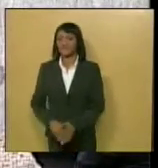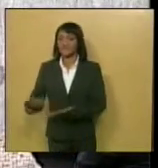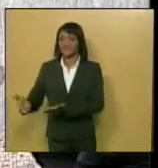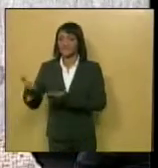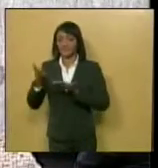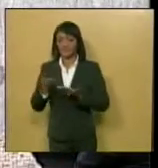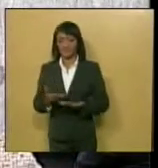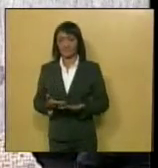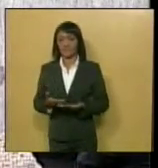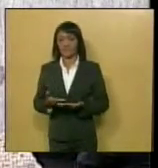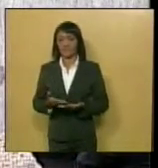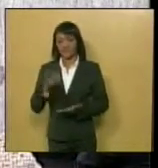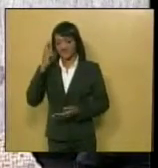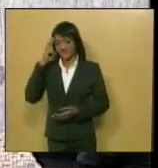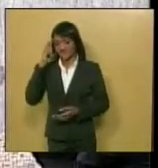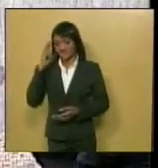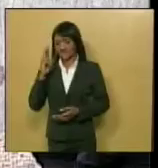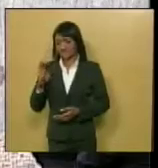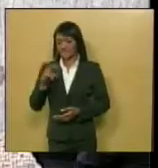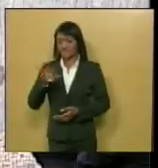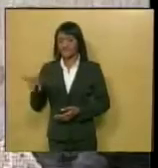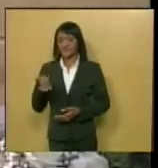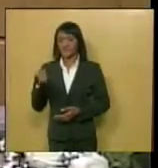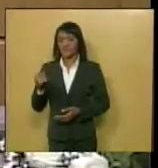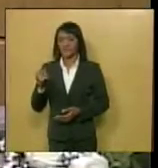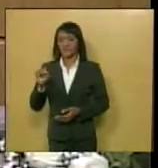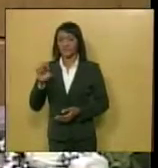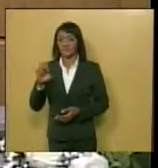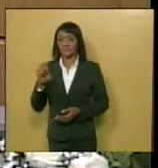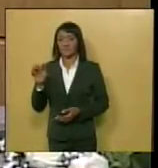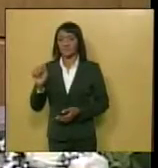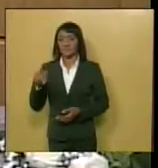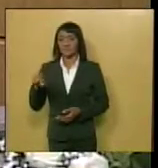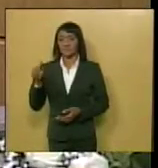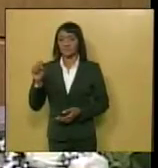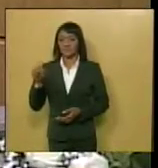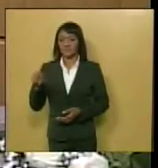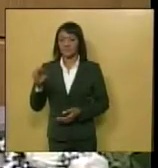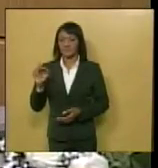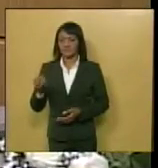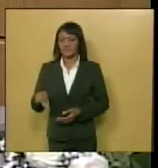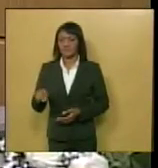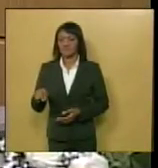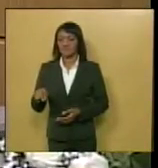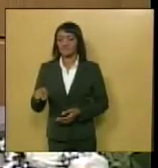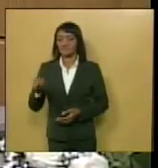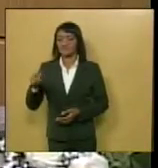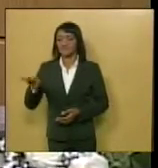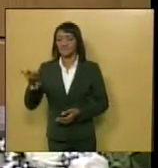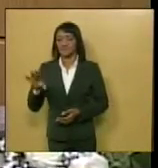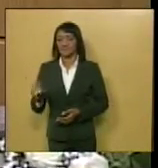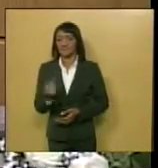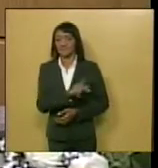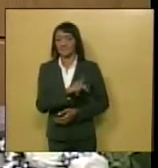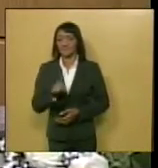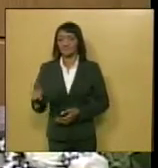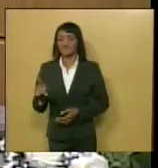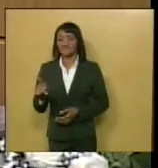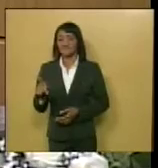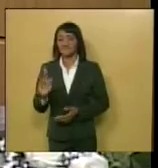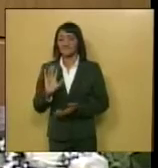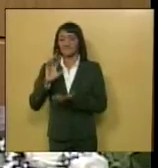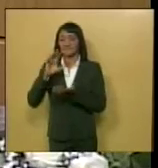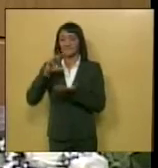Convidamos o ilustríssimo senhor José Anderson Nascimento, presidente da Academia Sergipana de Letras.